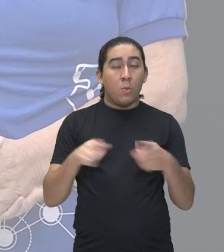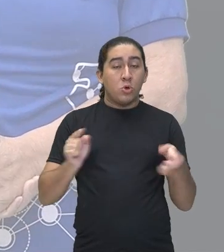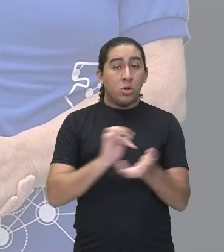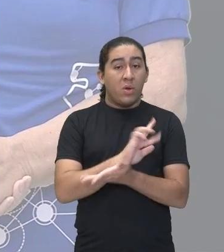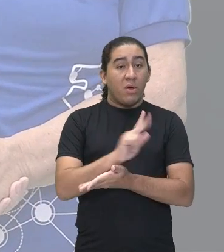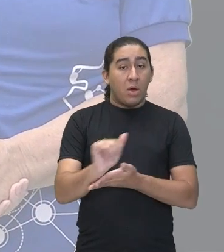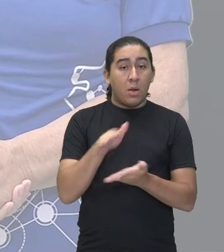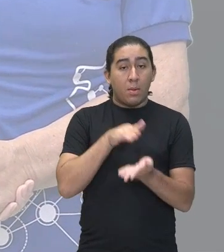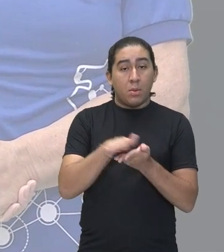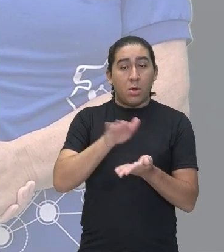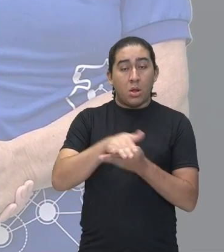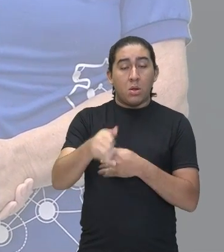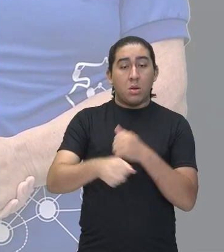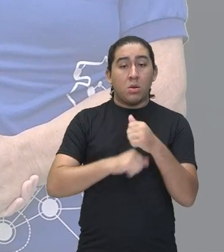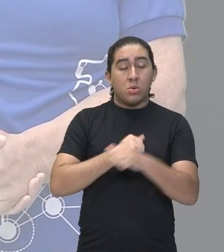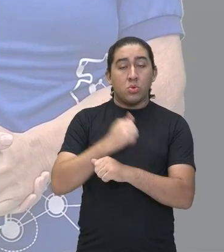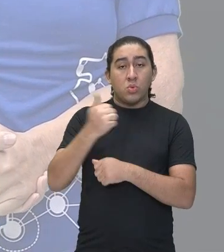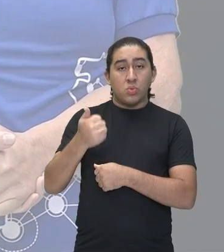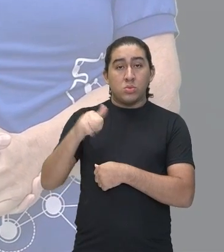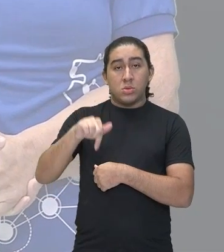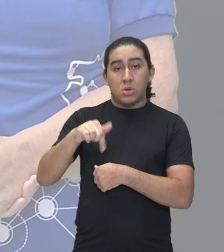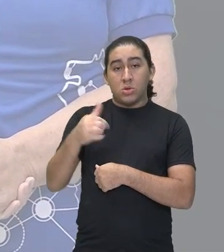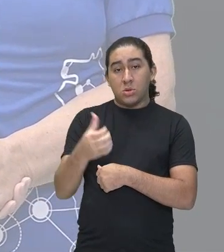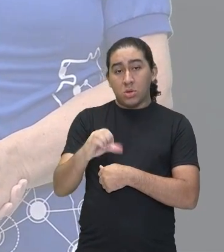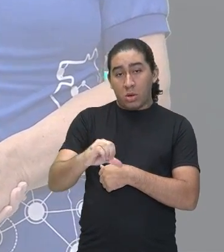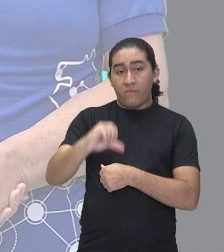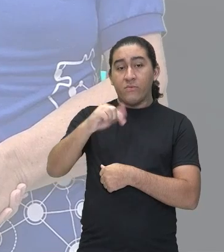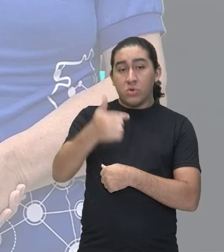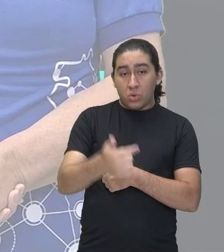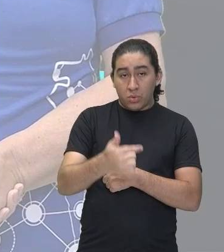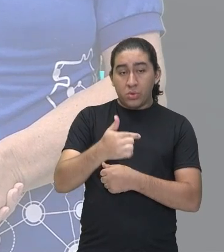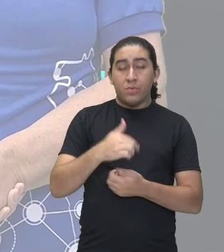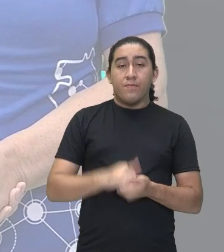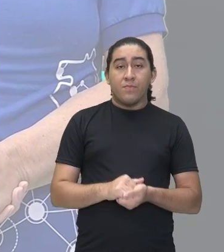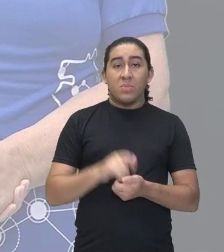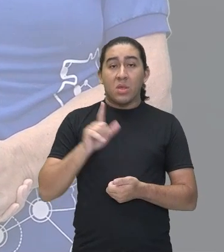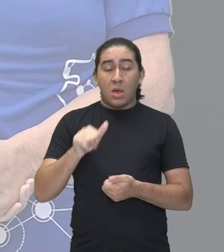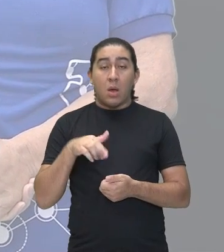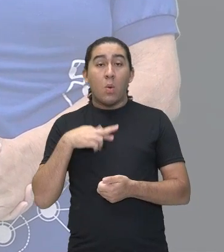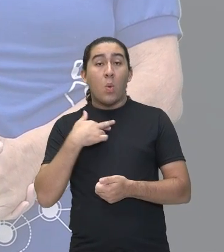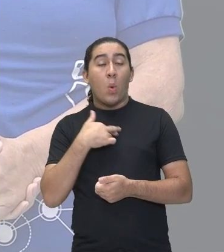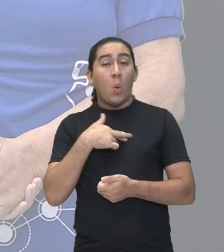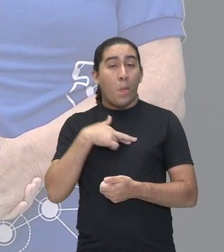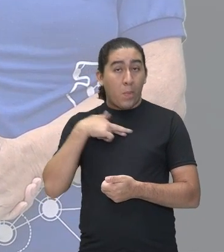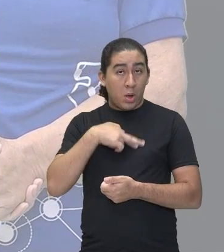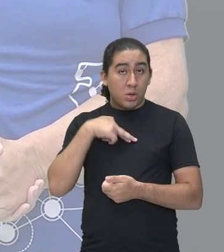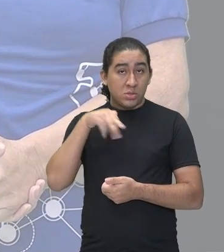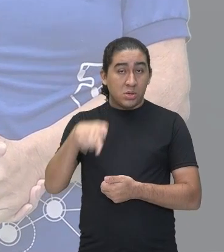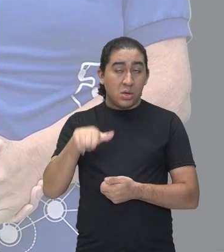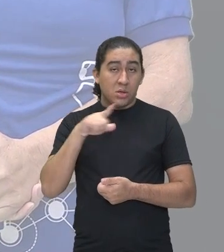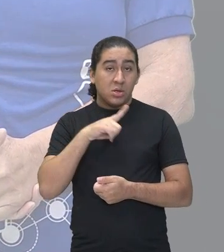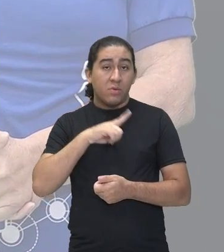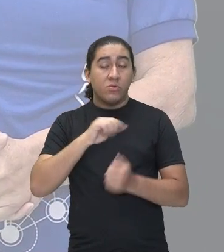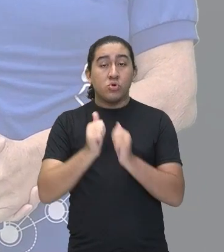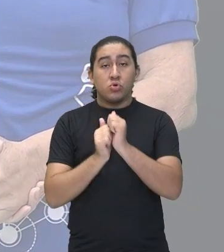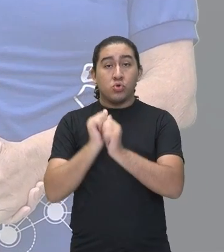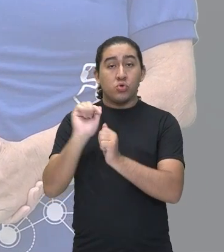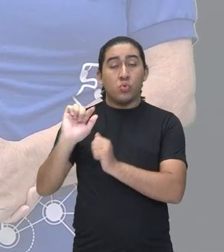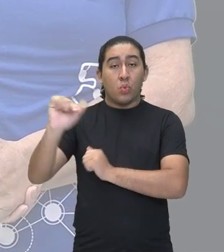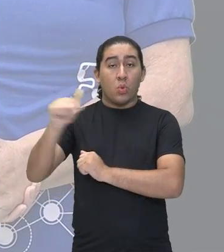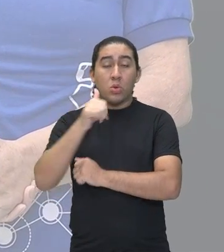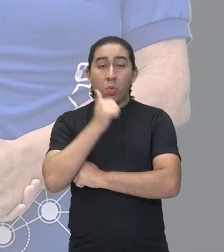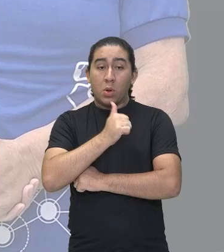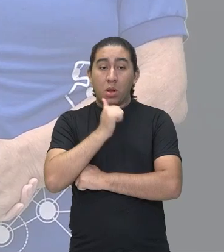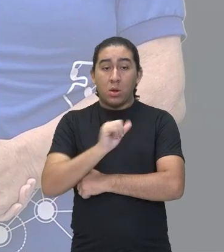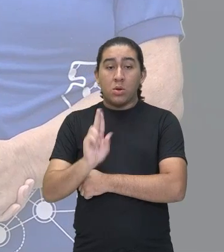1792. Essa obra esteve baseada no romance que ele teve com a brasileira Maria Doroteia. Note que